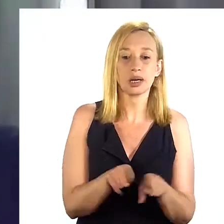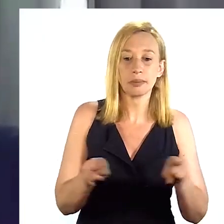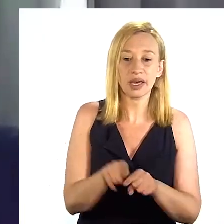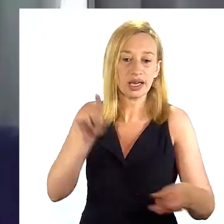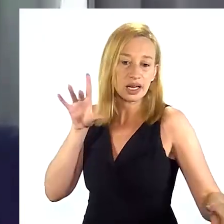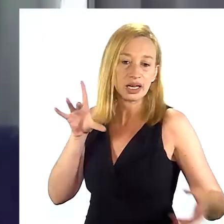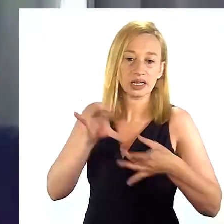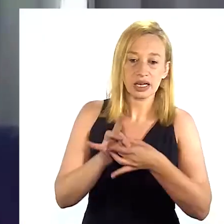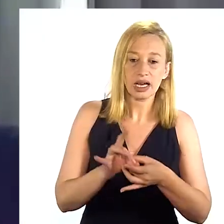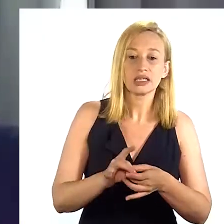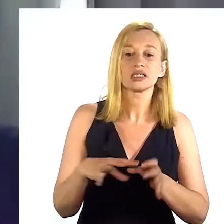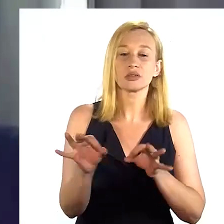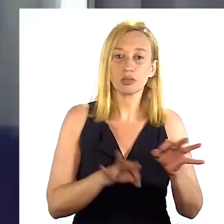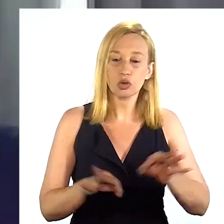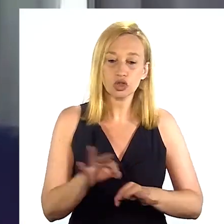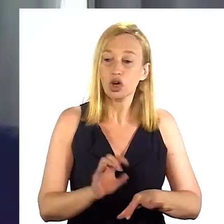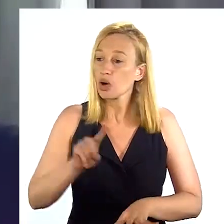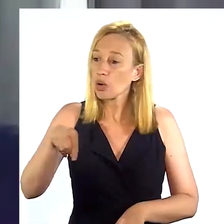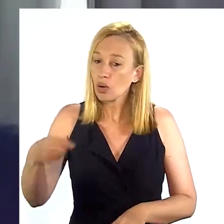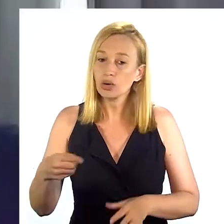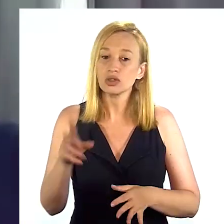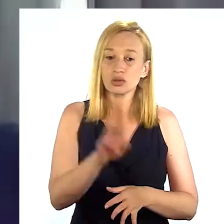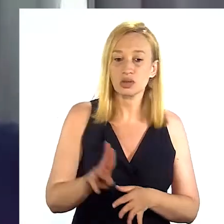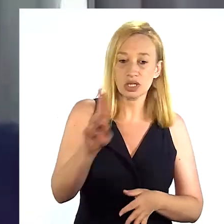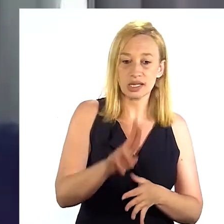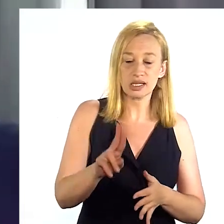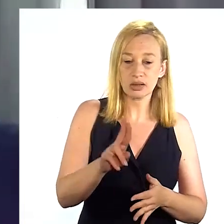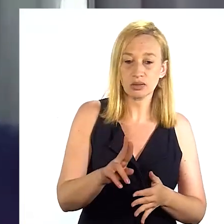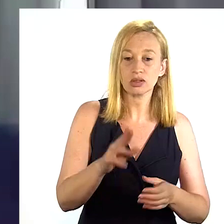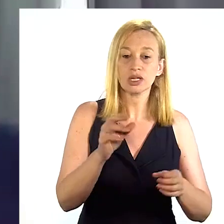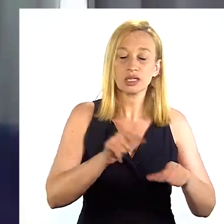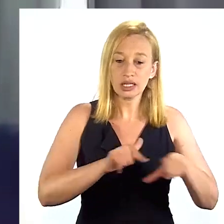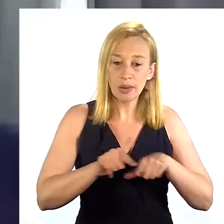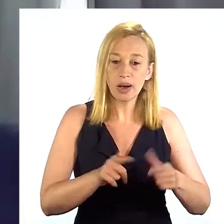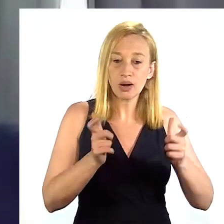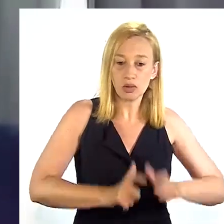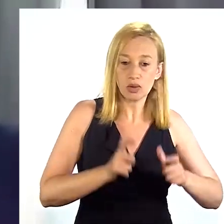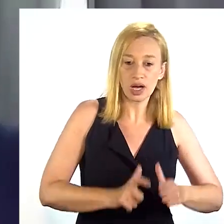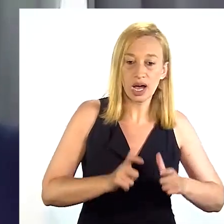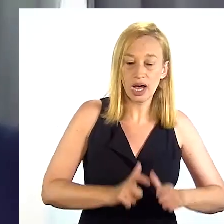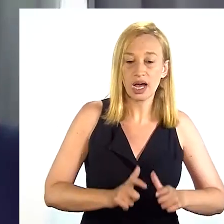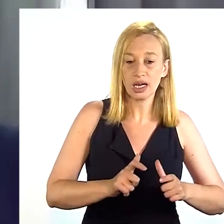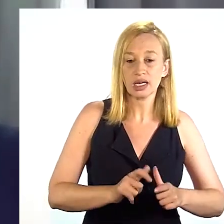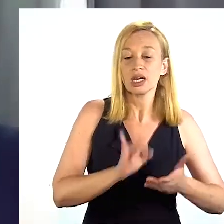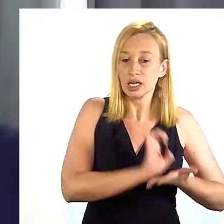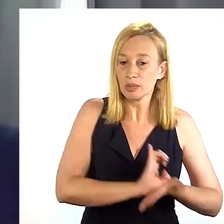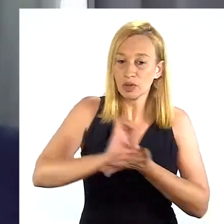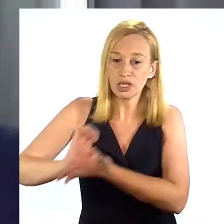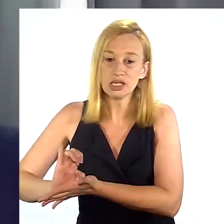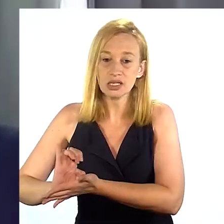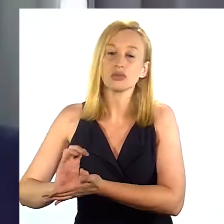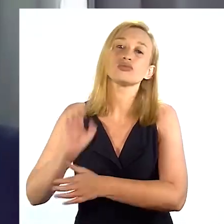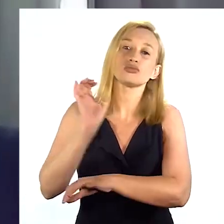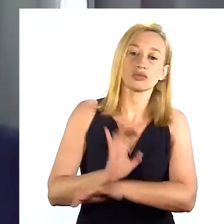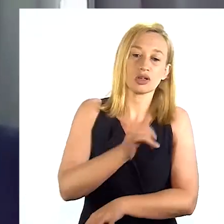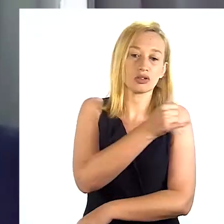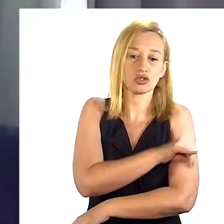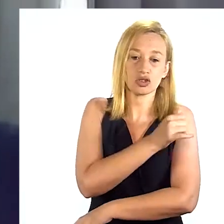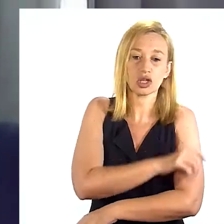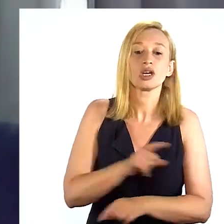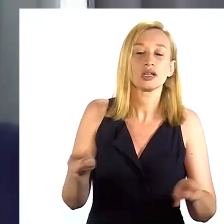Desenvolvimento, também que é parceira desse projeto, entre utilização de mão de obra local, importação pelos portos do Rio de